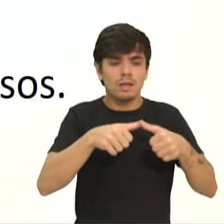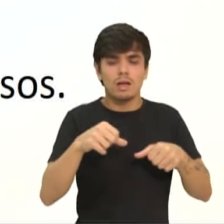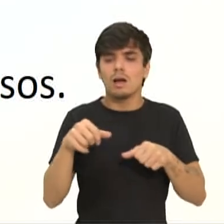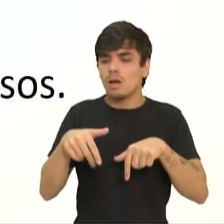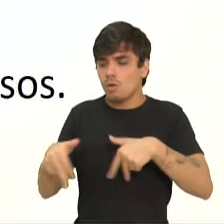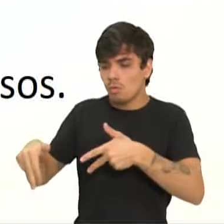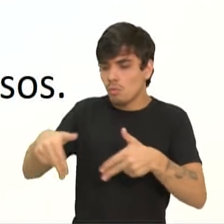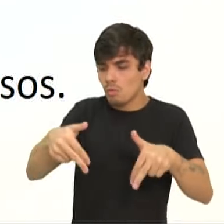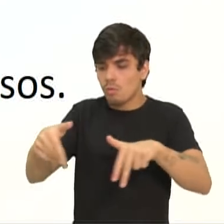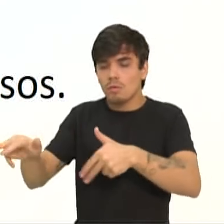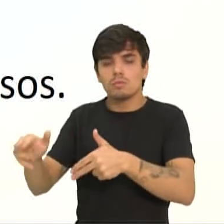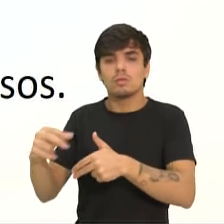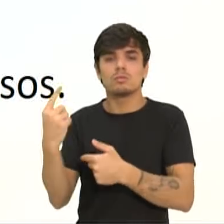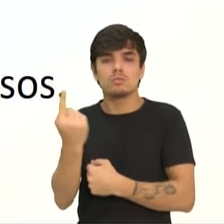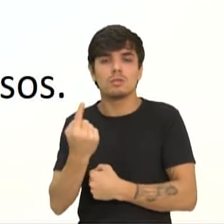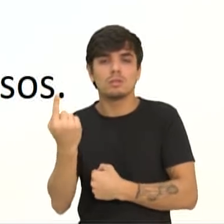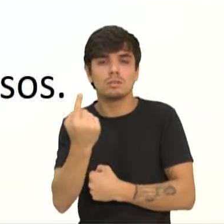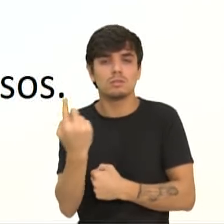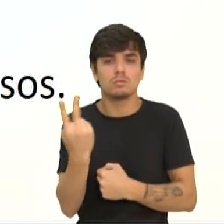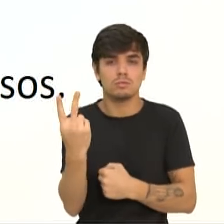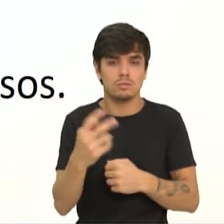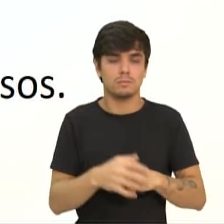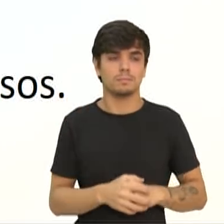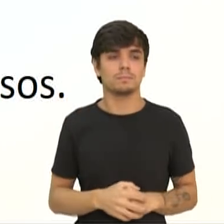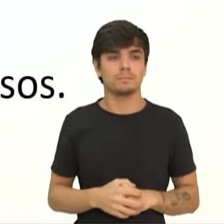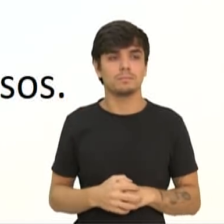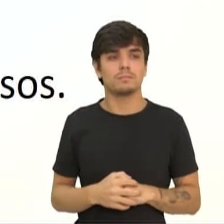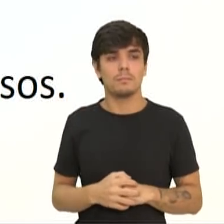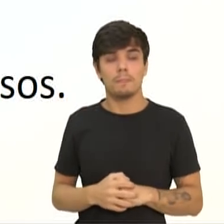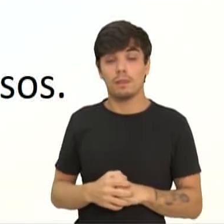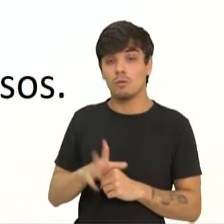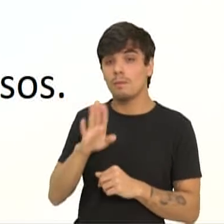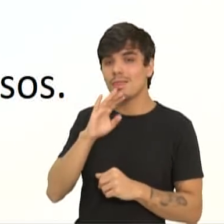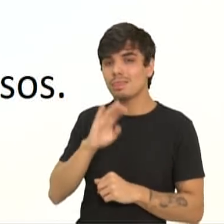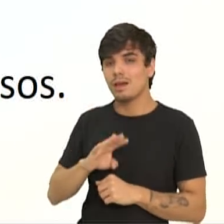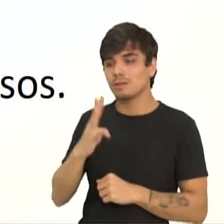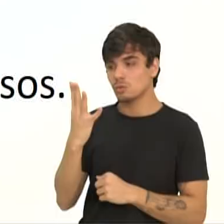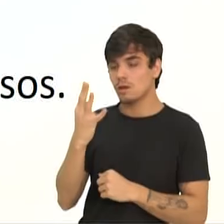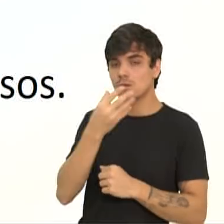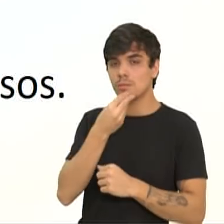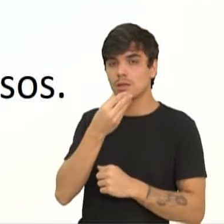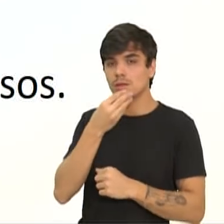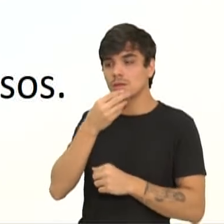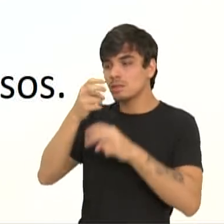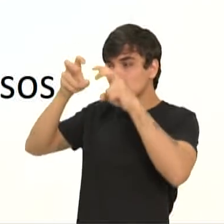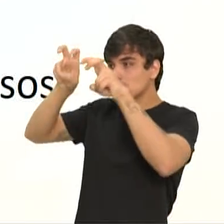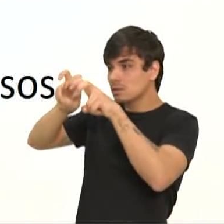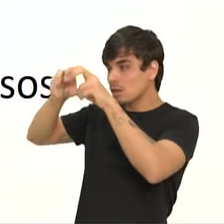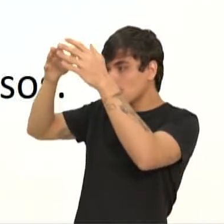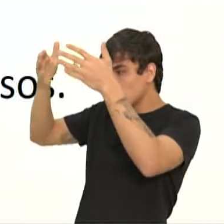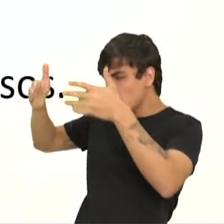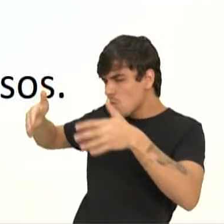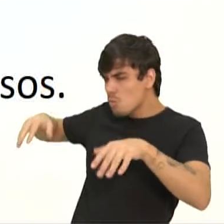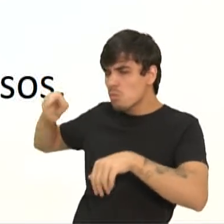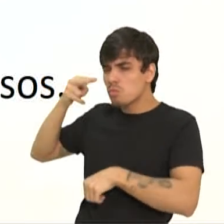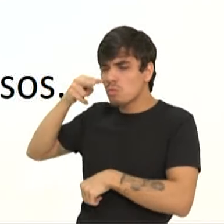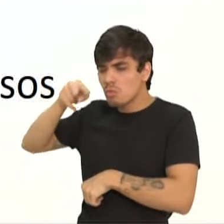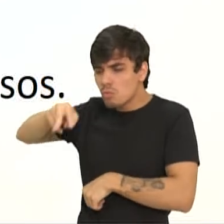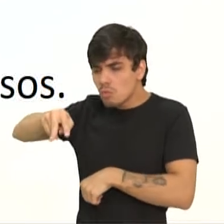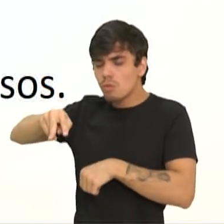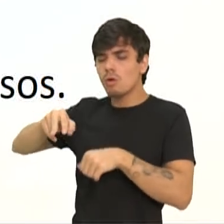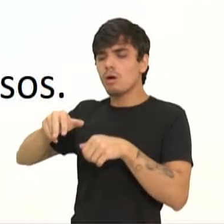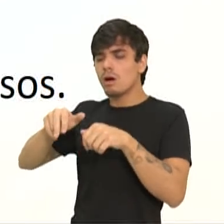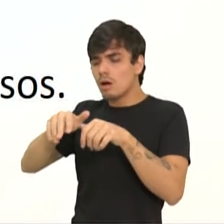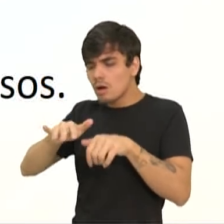parte. Uma tarde, os 4 meninos ficaram no morro, olhando a ilha perdida e imaginando